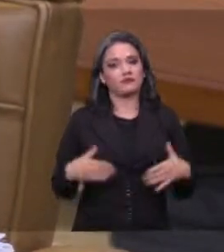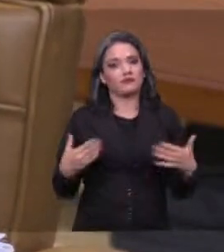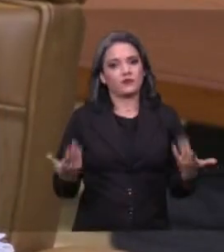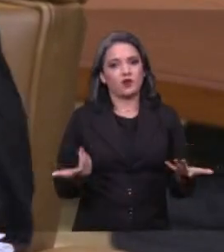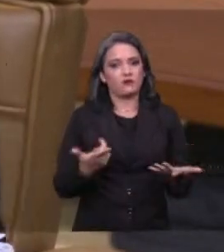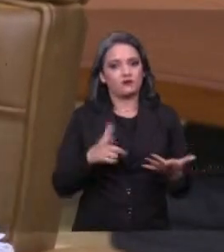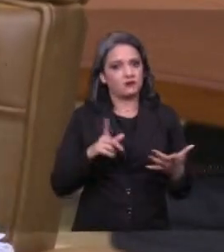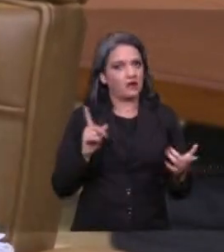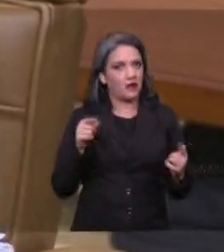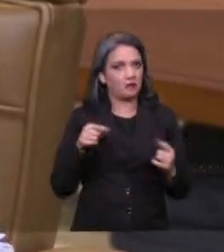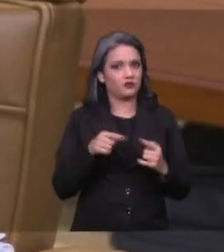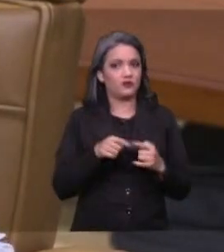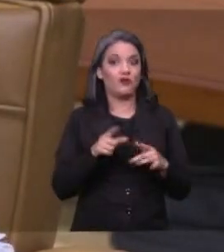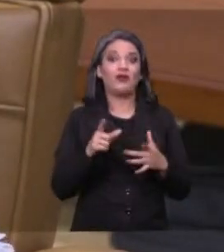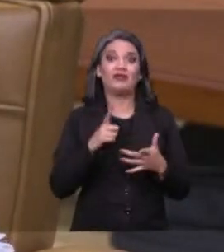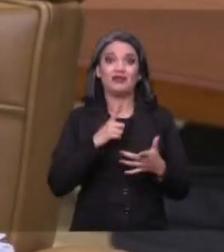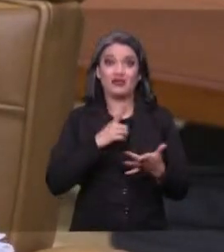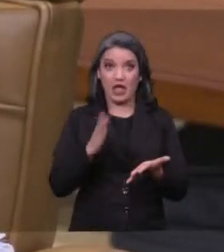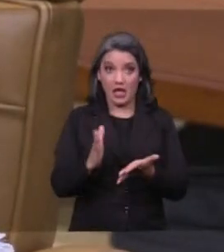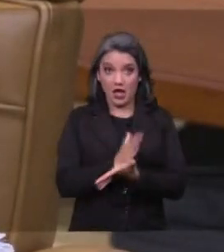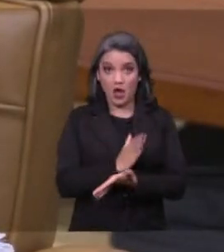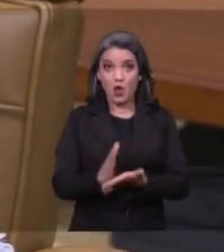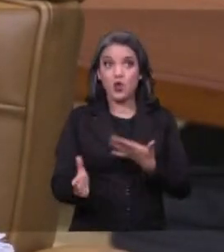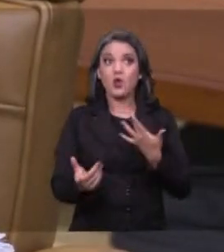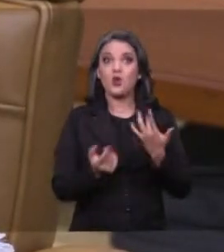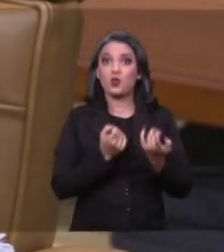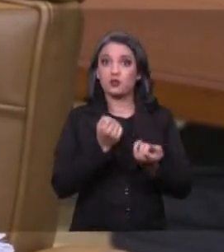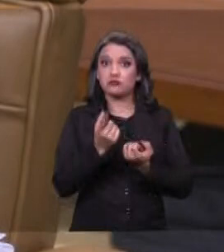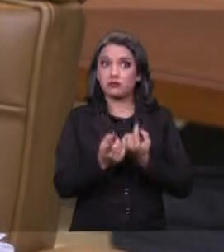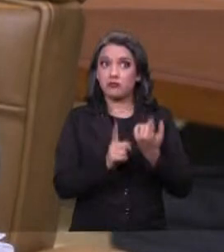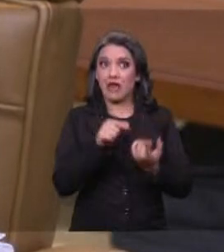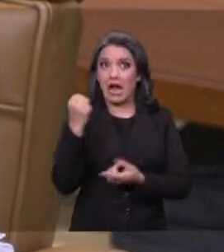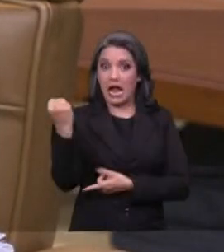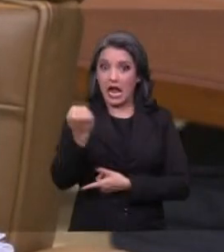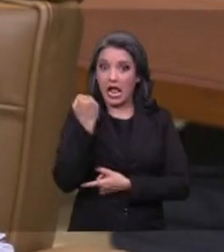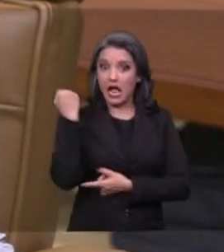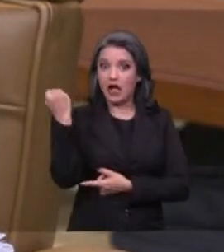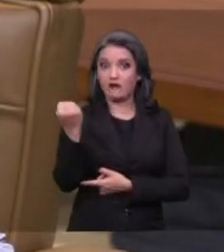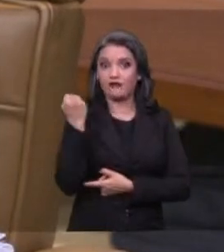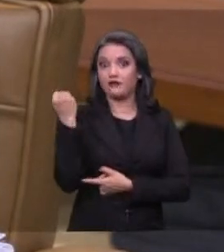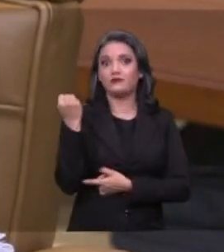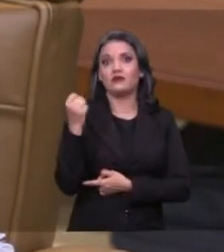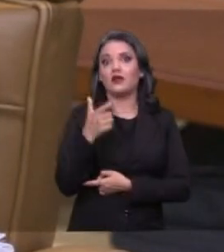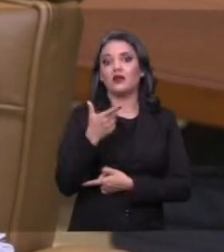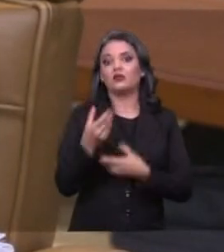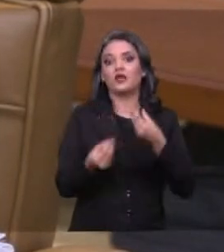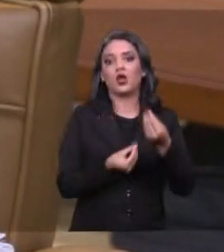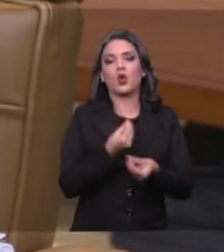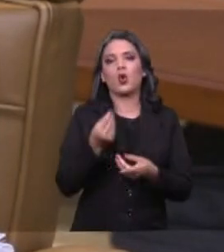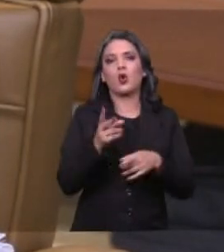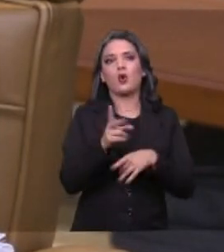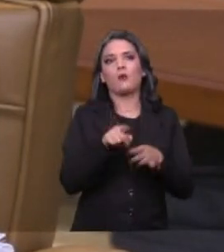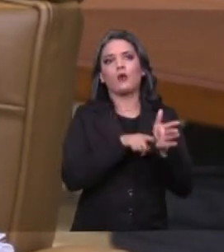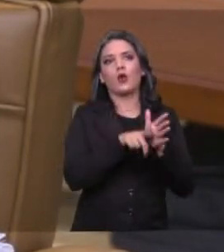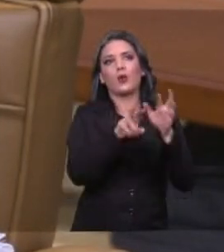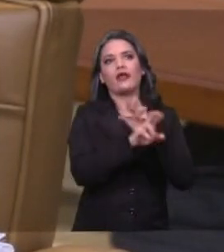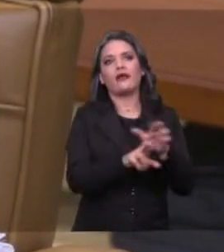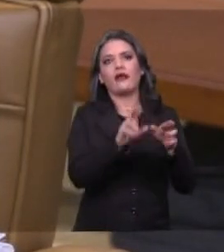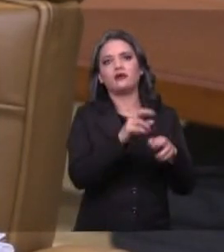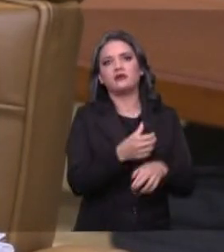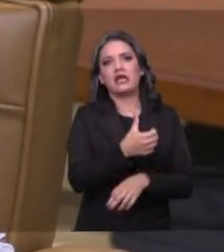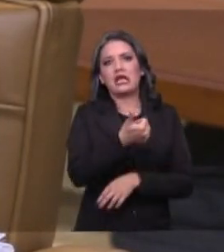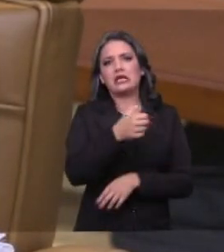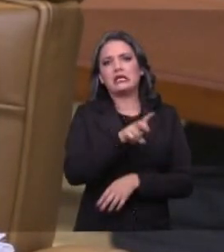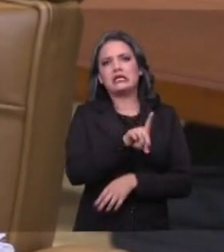razoabilidade. Há casos gravíssimos em que não é possível se esgotar o inquérito em 15